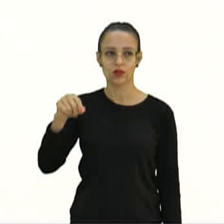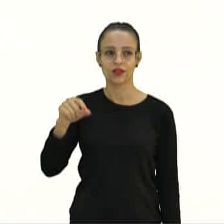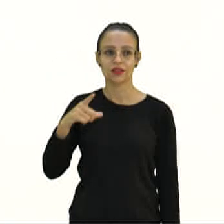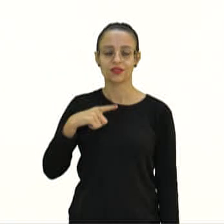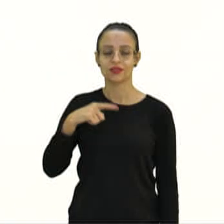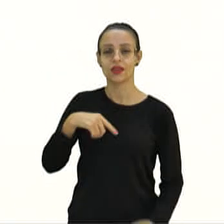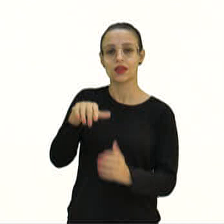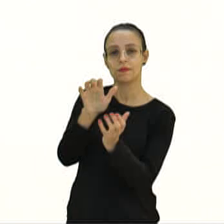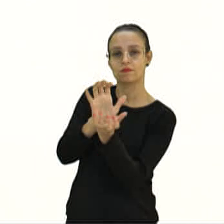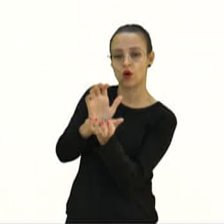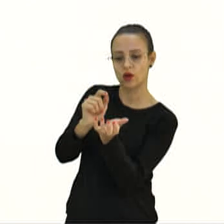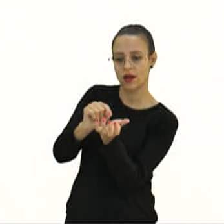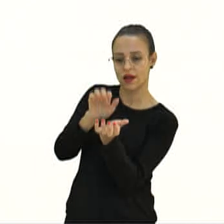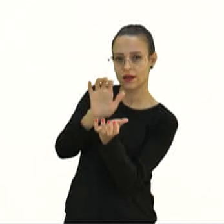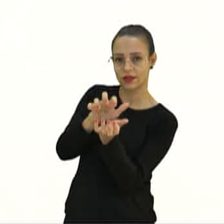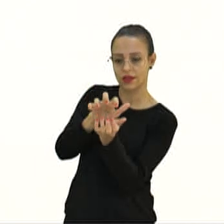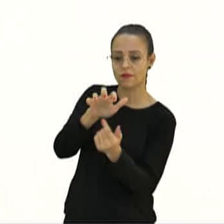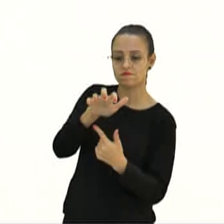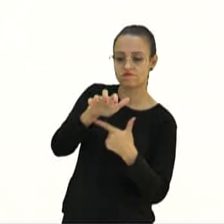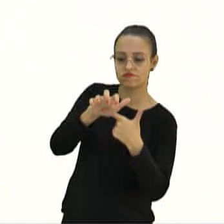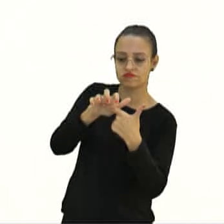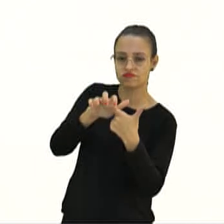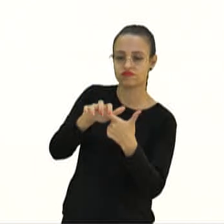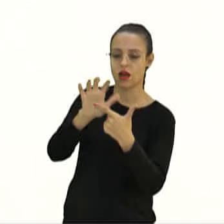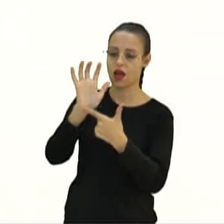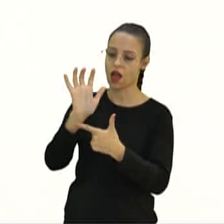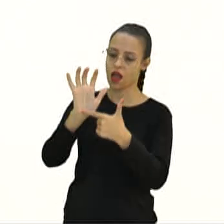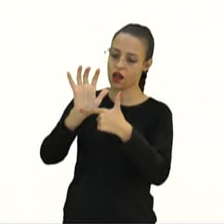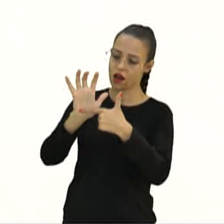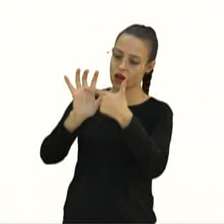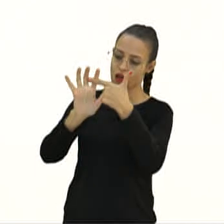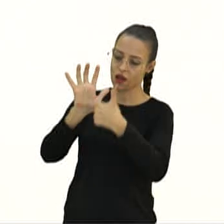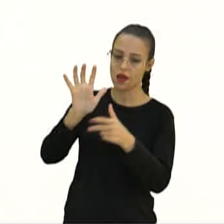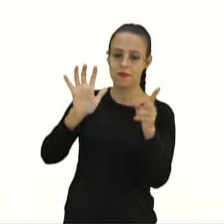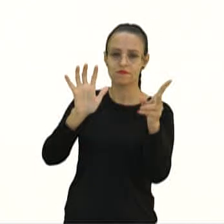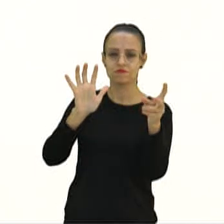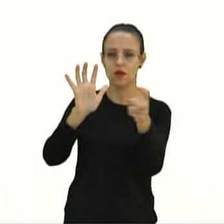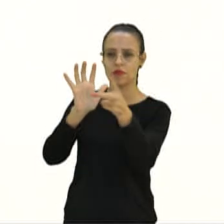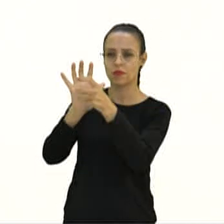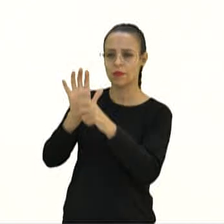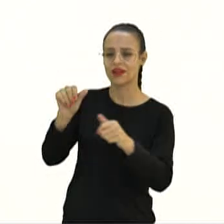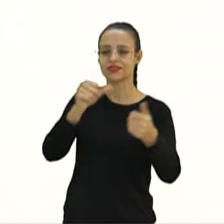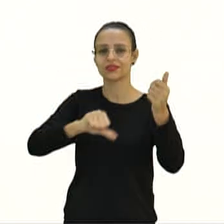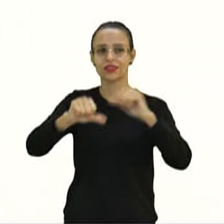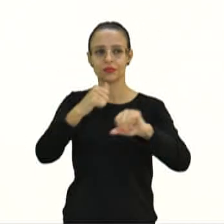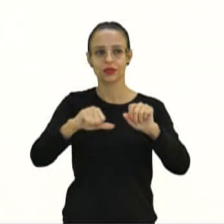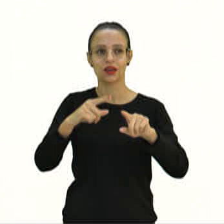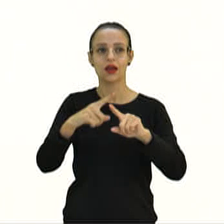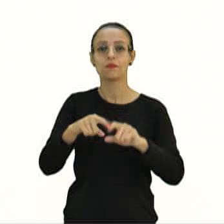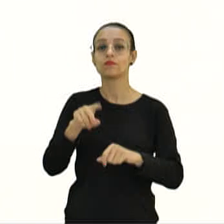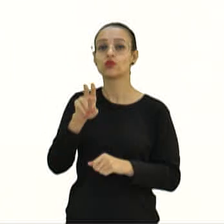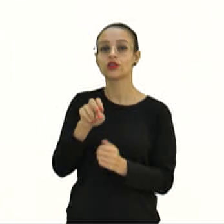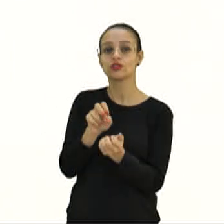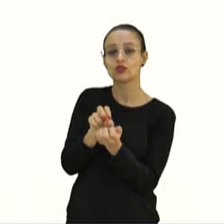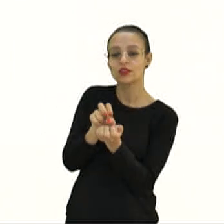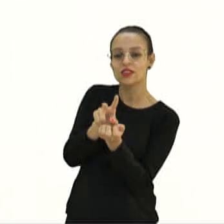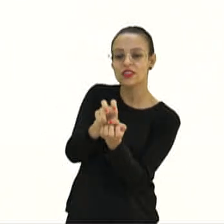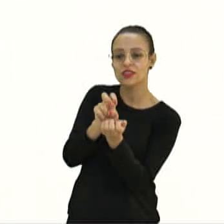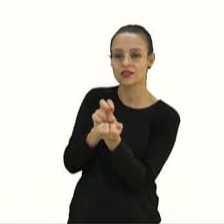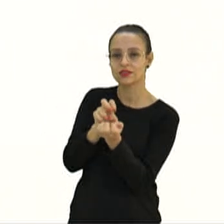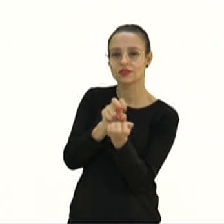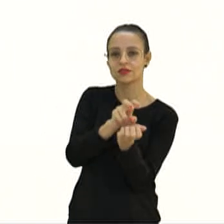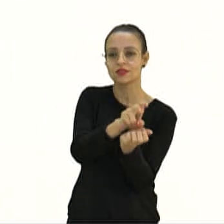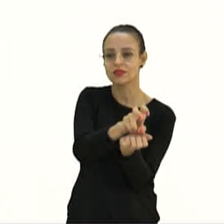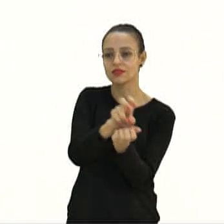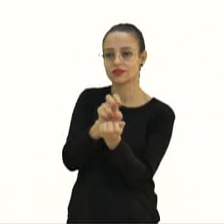céu da boca delas, e detecta informações químicas do ambiente. Por isso que a cobra fica colocando a língua para fora assim, ó. A